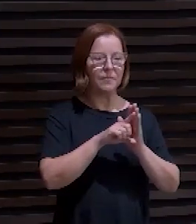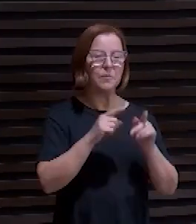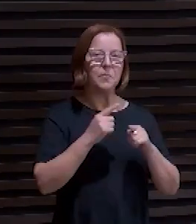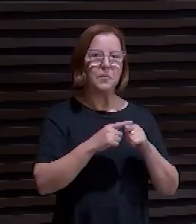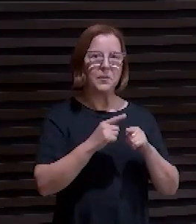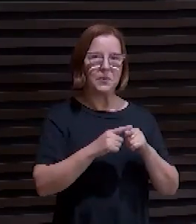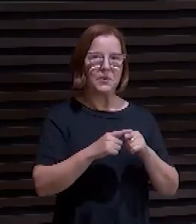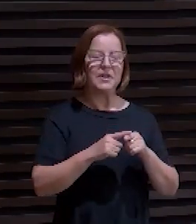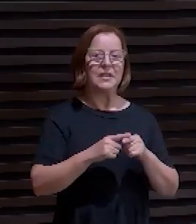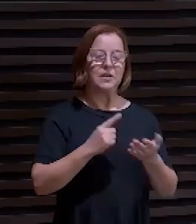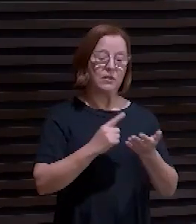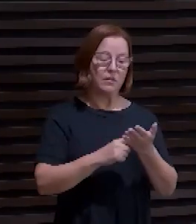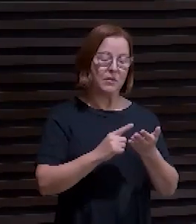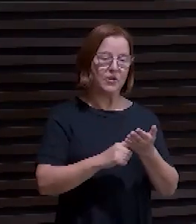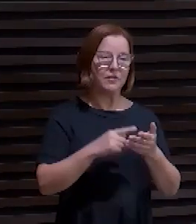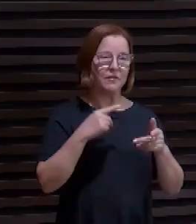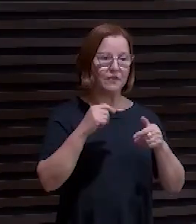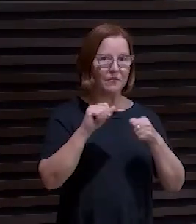Pai.